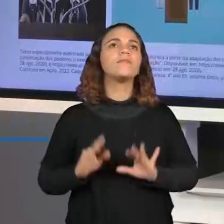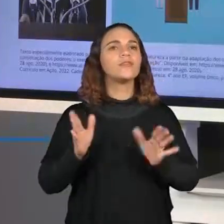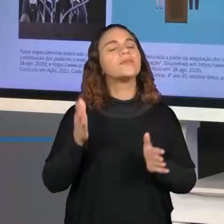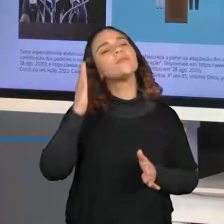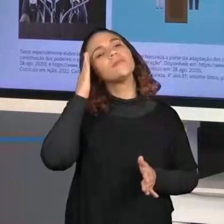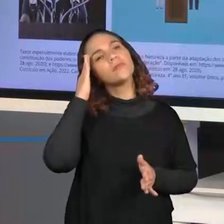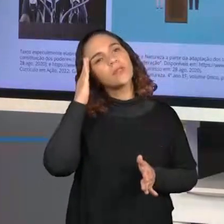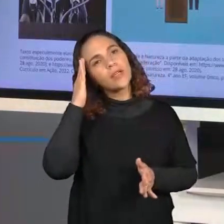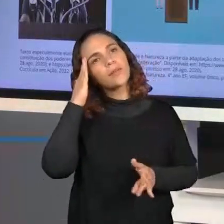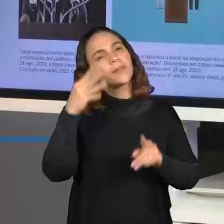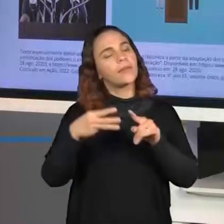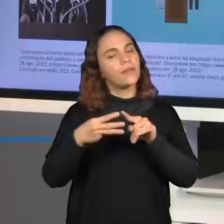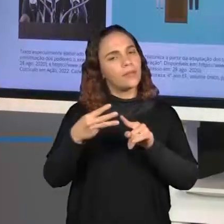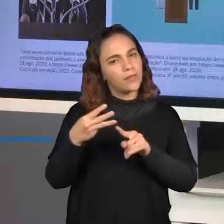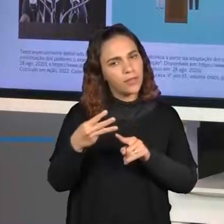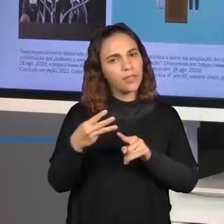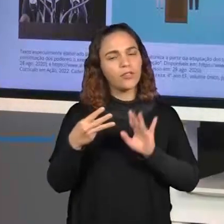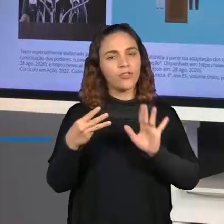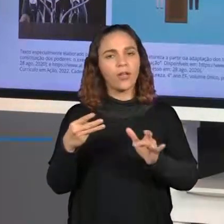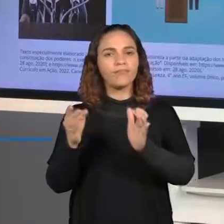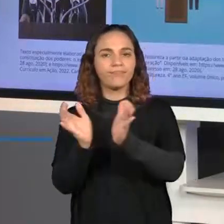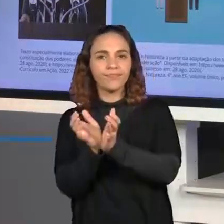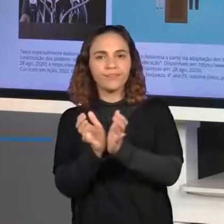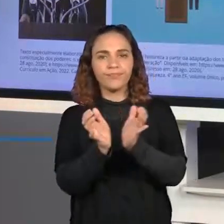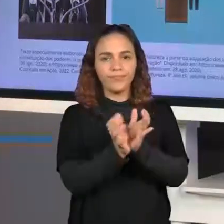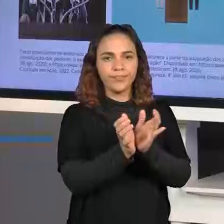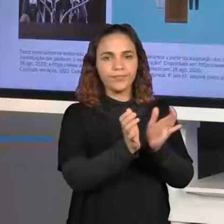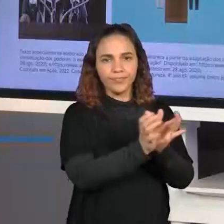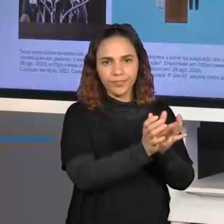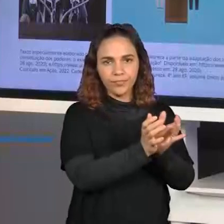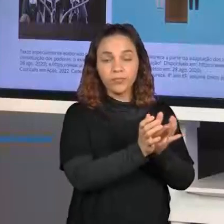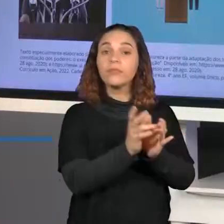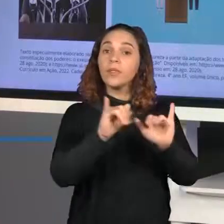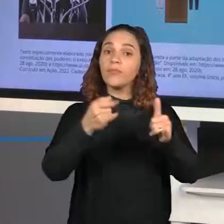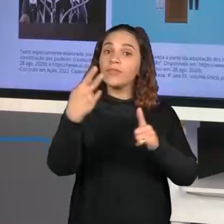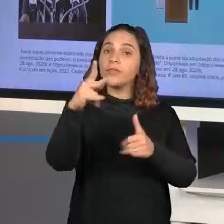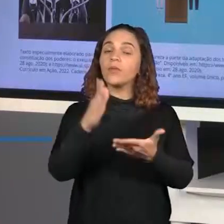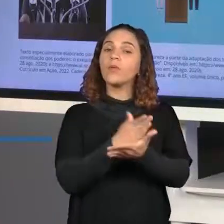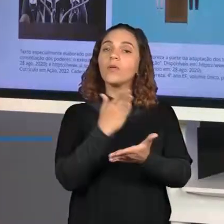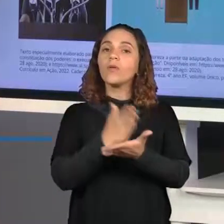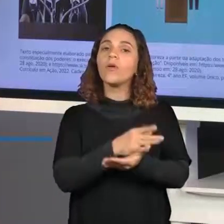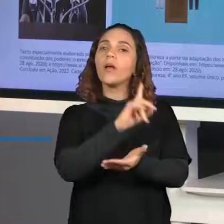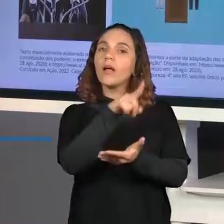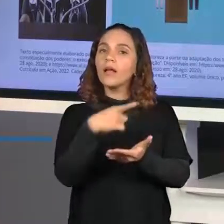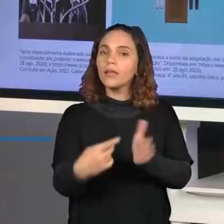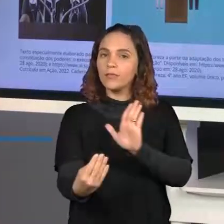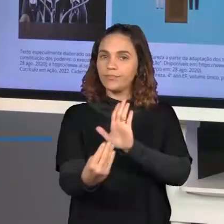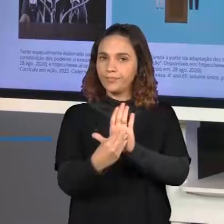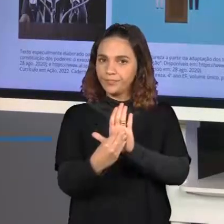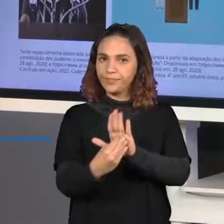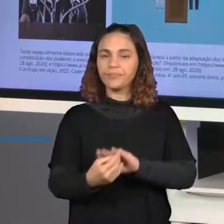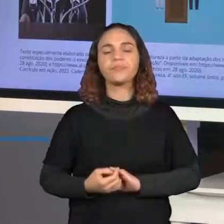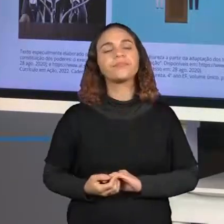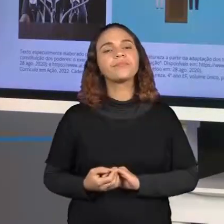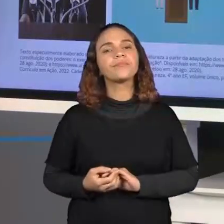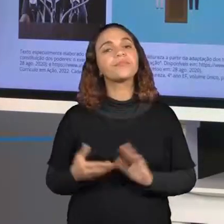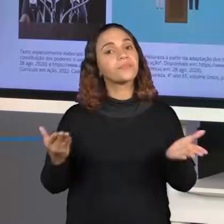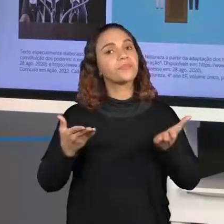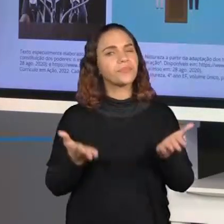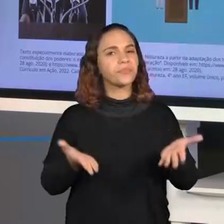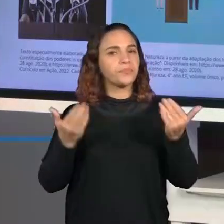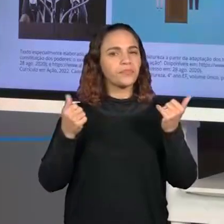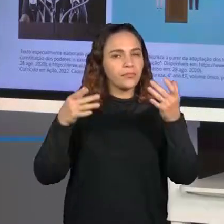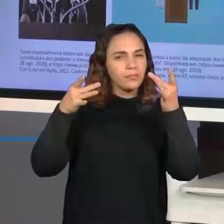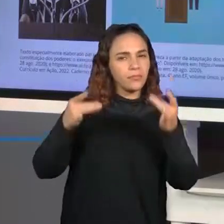3 poderes aí, dividimos eles em 3 poderes, escreve no seu caderno aí o nome dos 3 poderes e vamos agora descobrir o